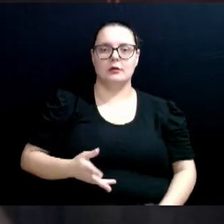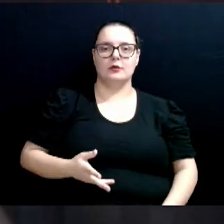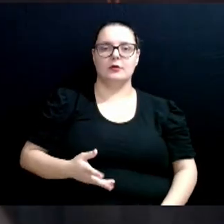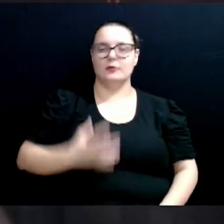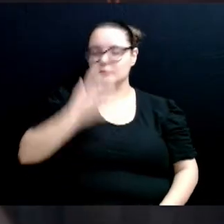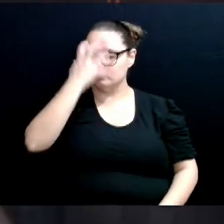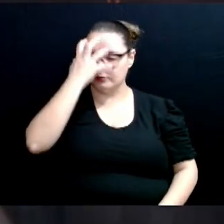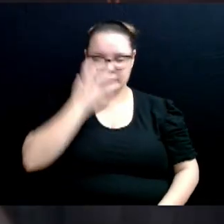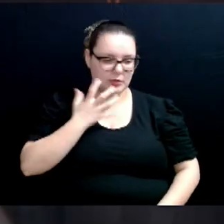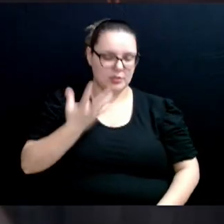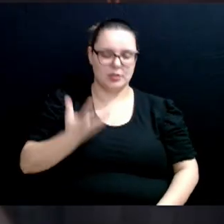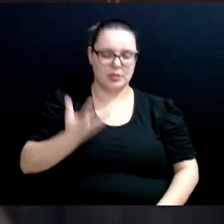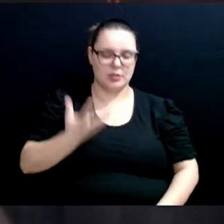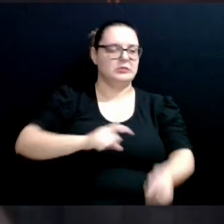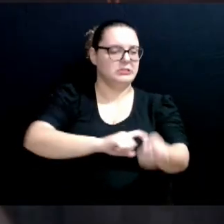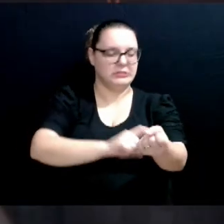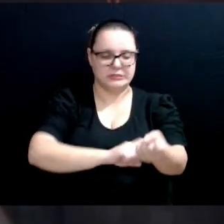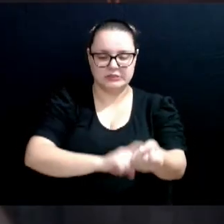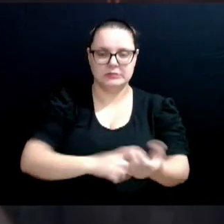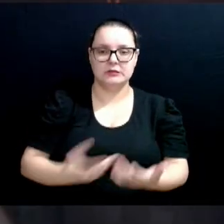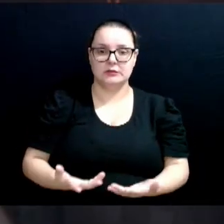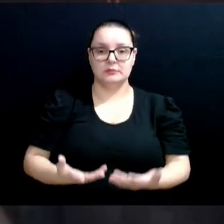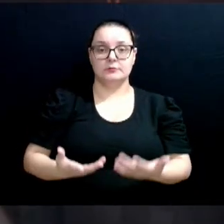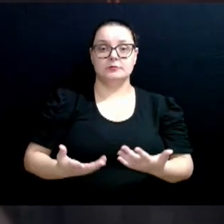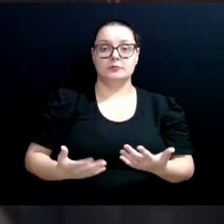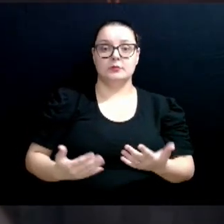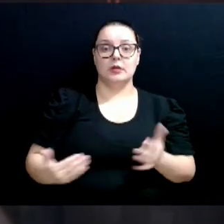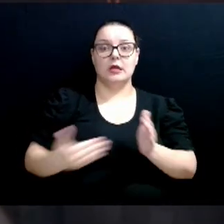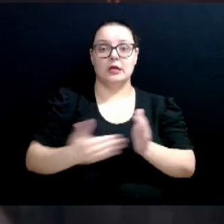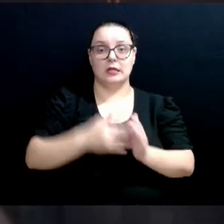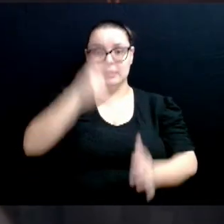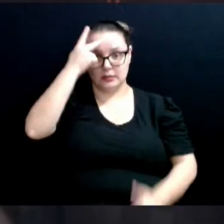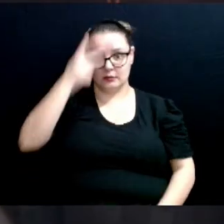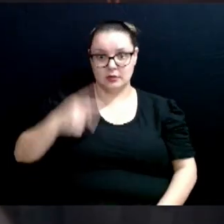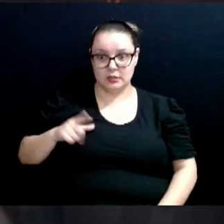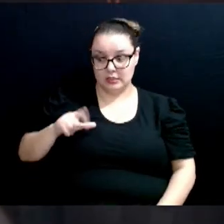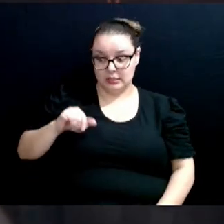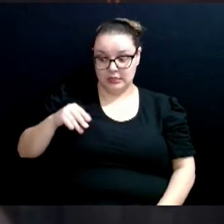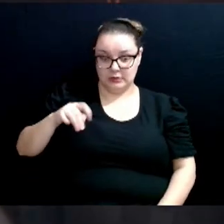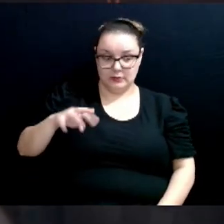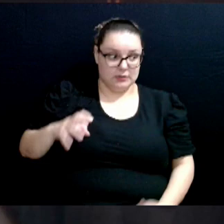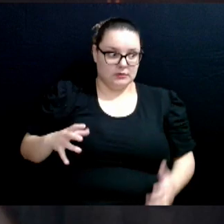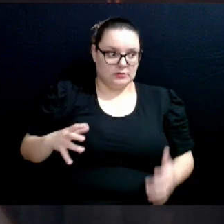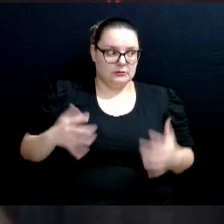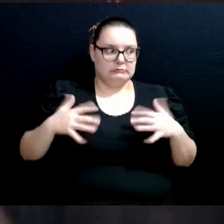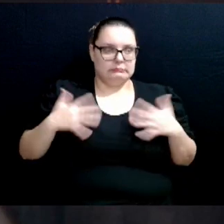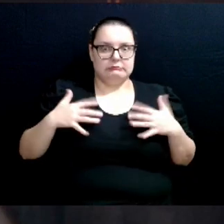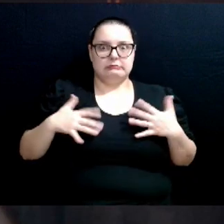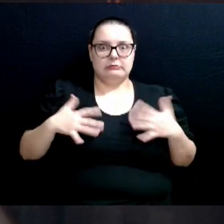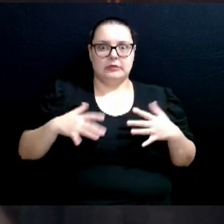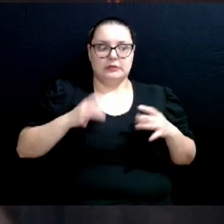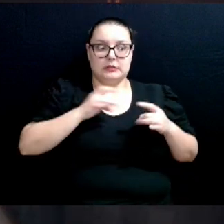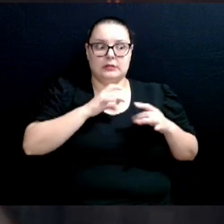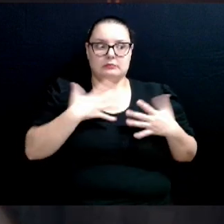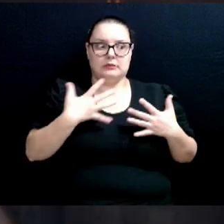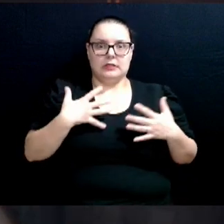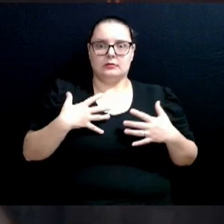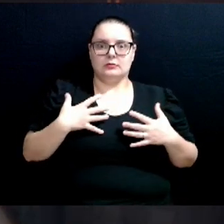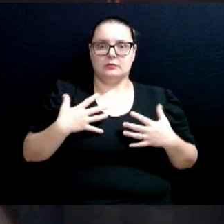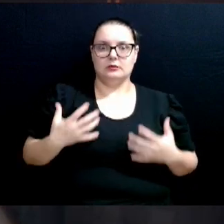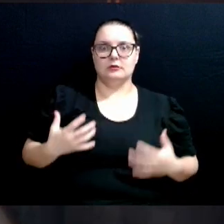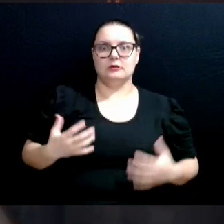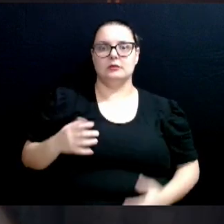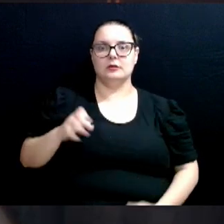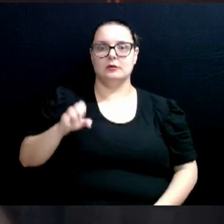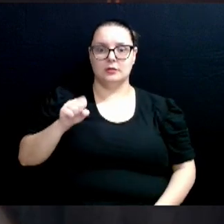muito irritados. Então, até o próprio nome limite é uma coisa que, em geral, tem um estigma aí com relação